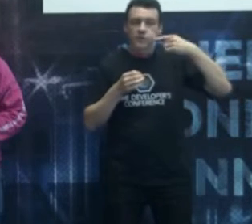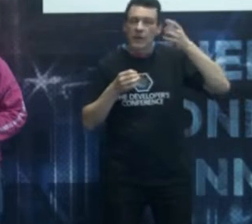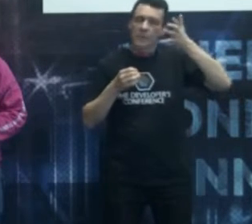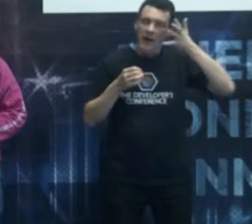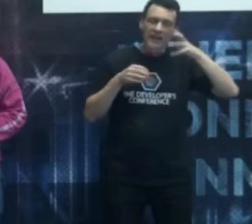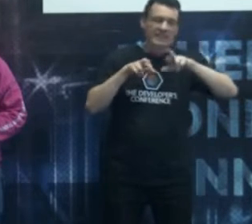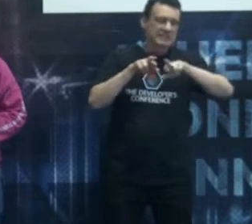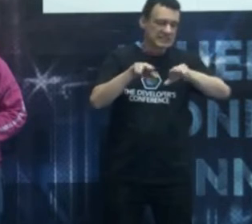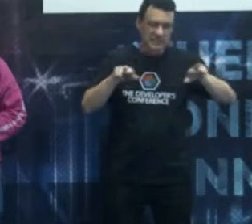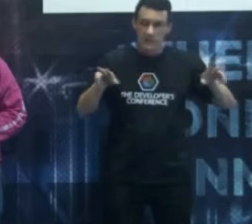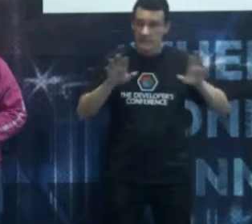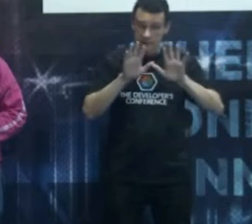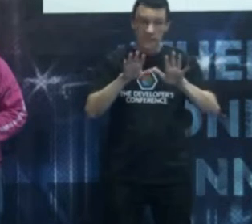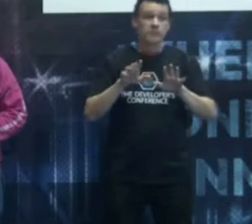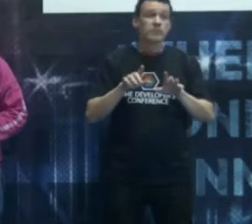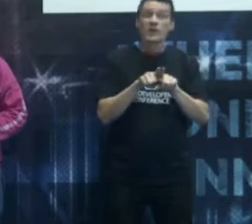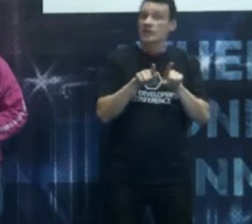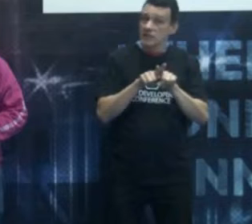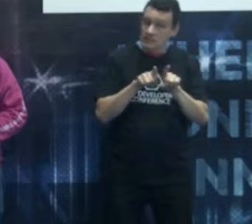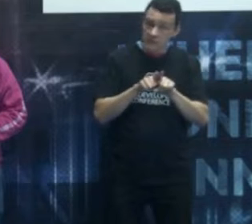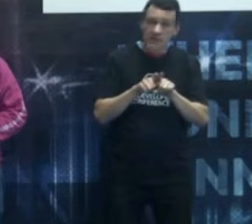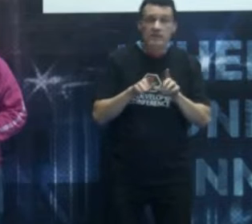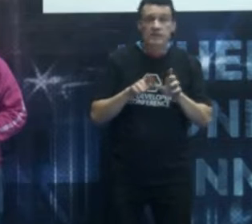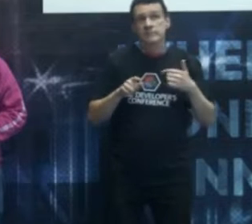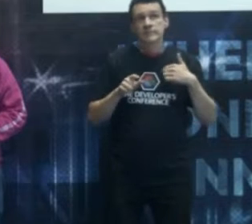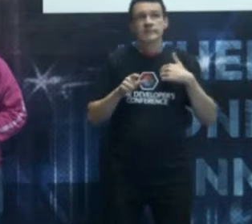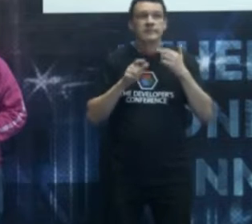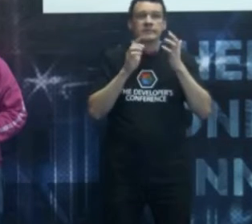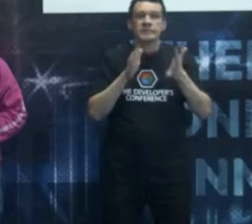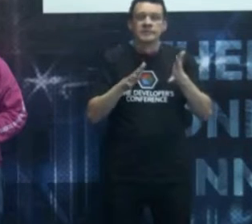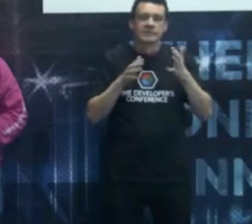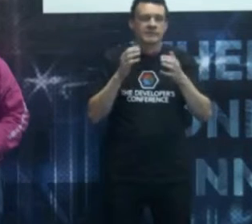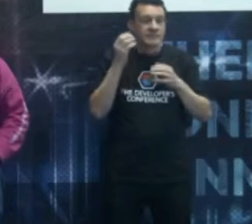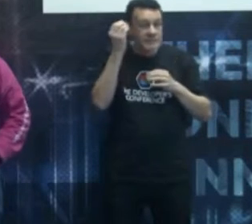pessoa que tinha ali um know-how na área de tecnologia já.